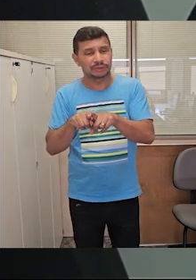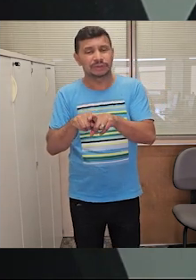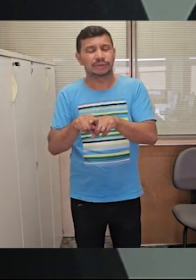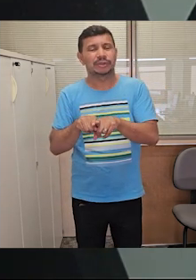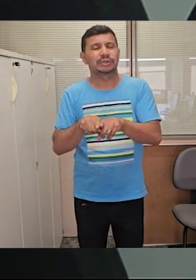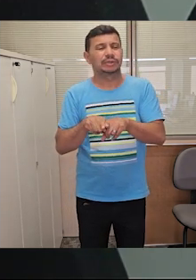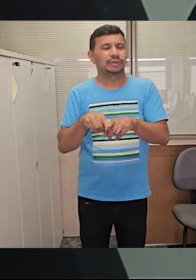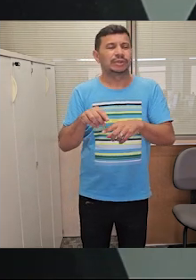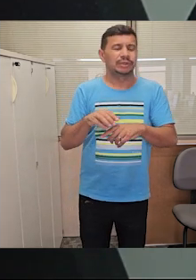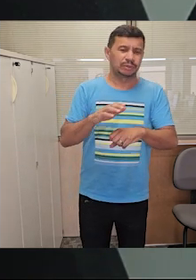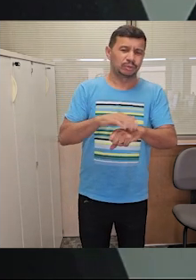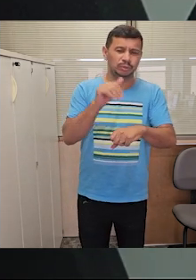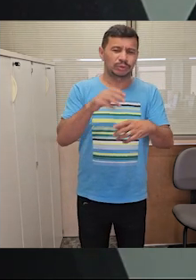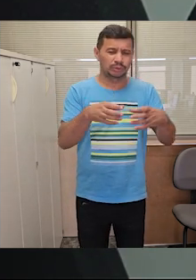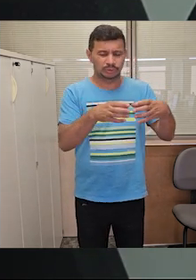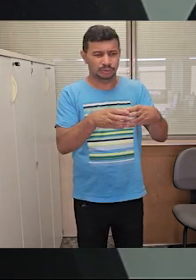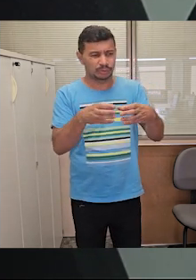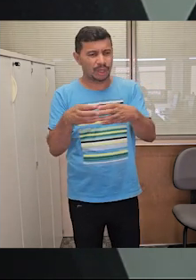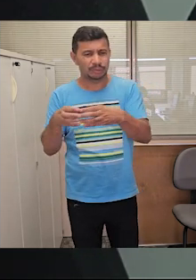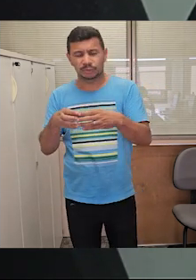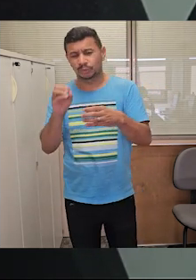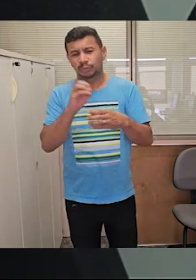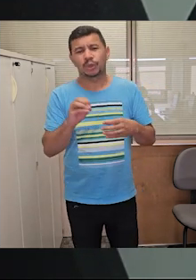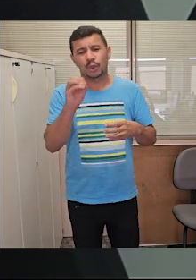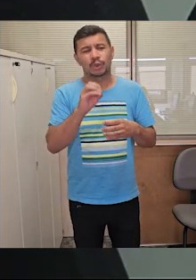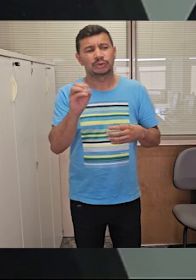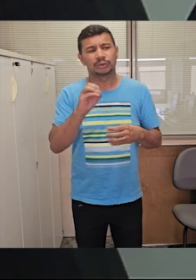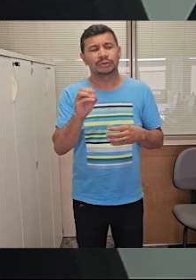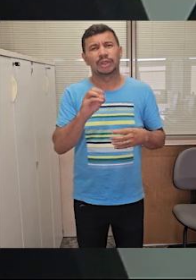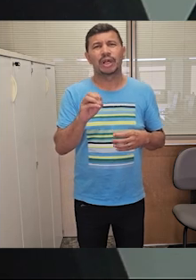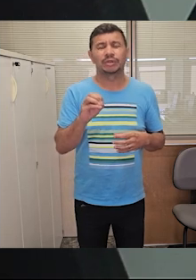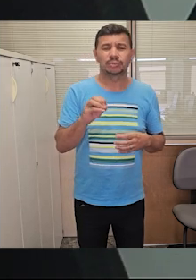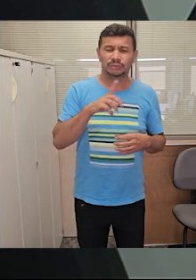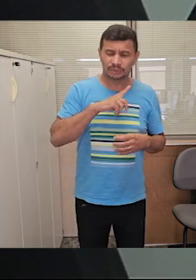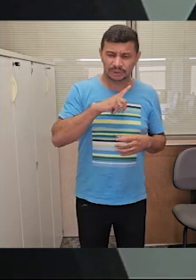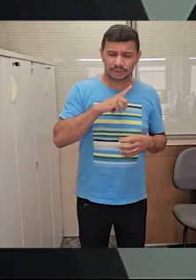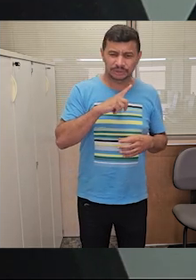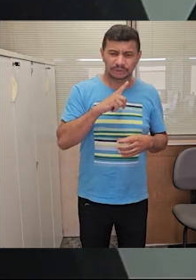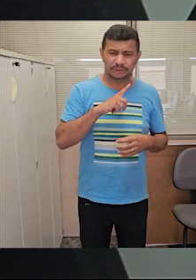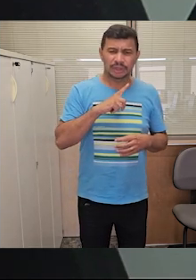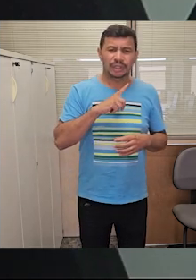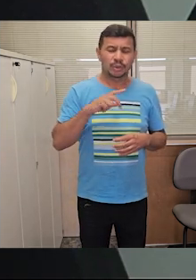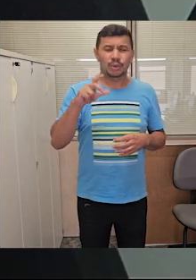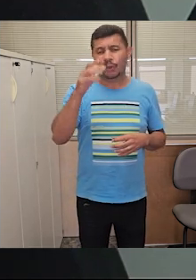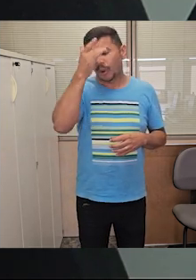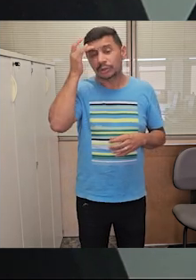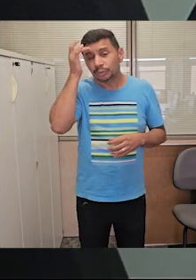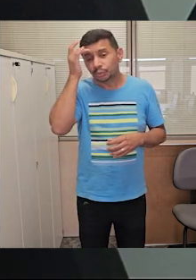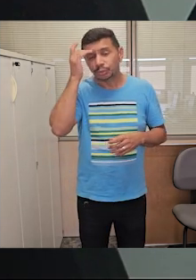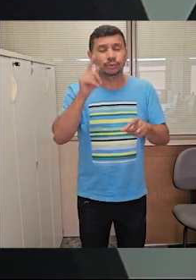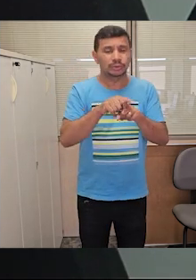Círculo Estudantil Osasquense, que tinha mais gente. Aí os universitários de São Paulo